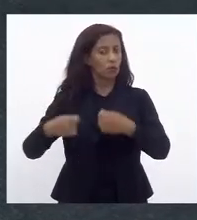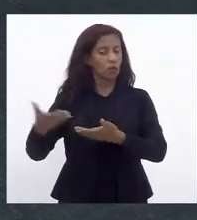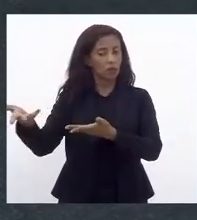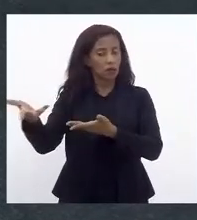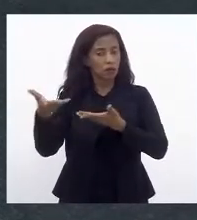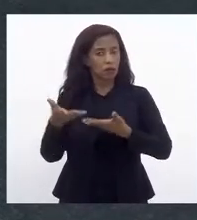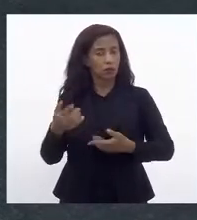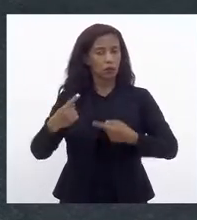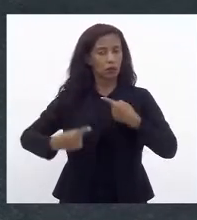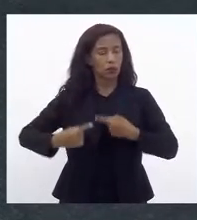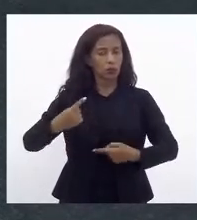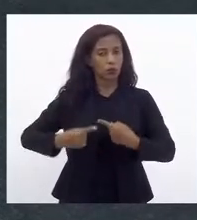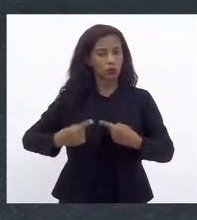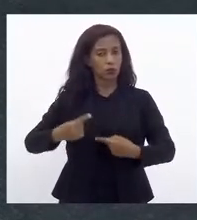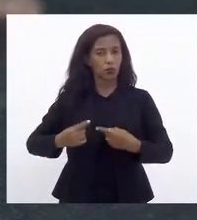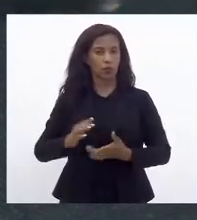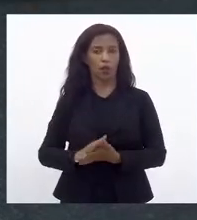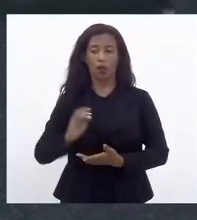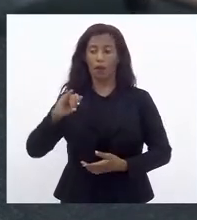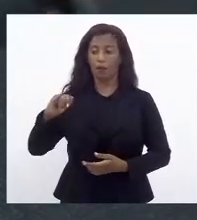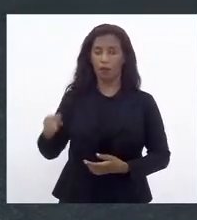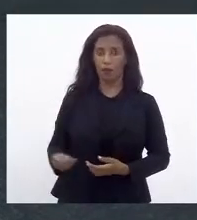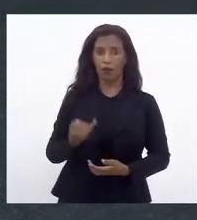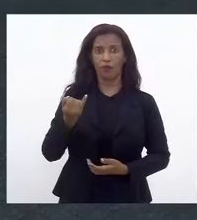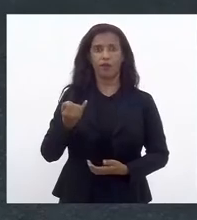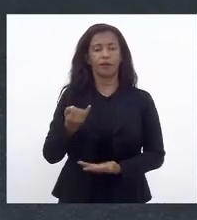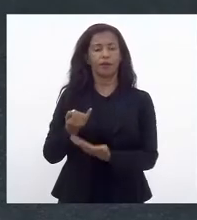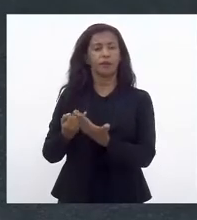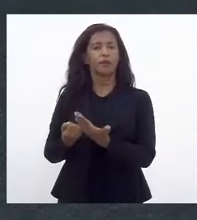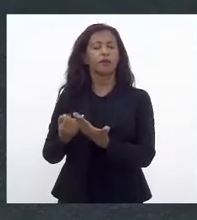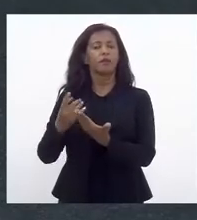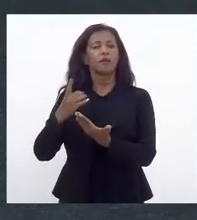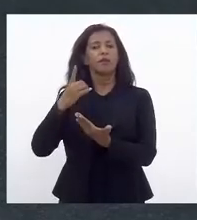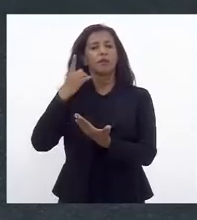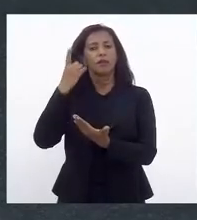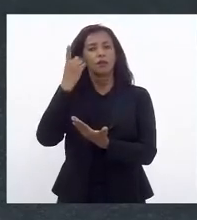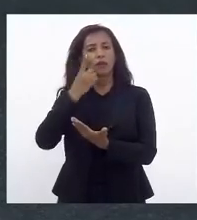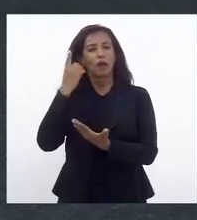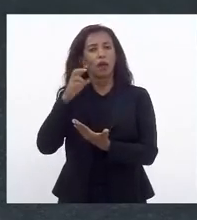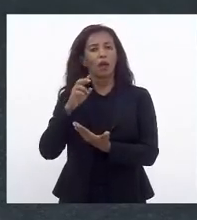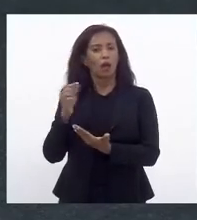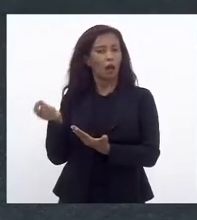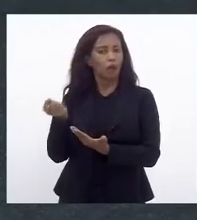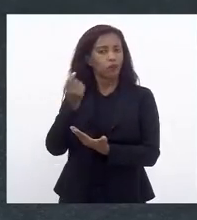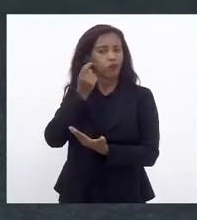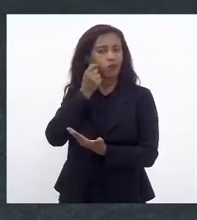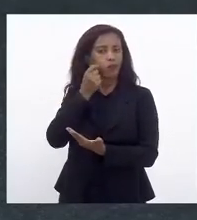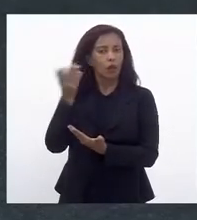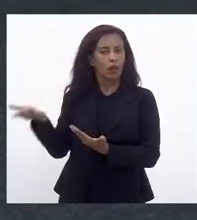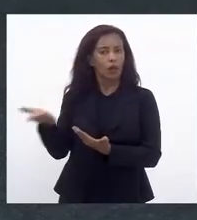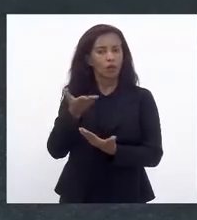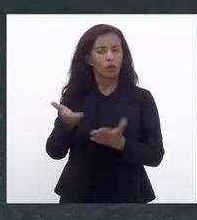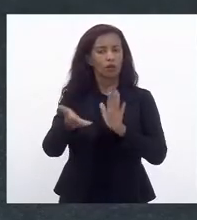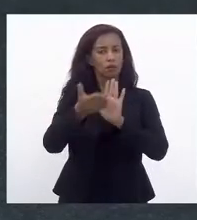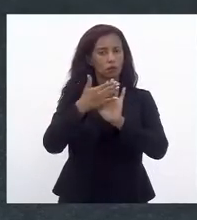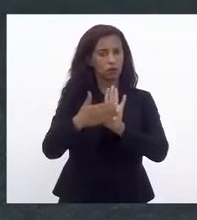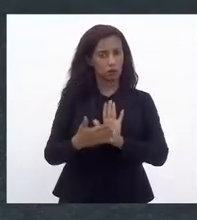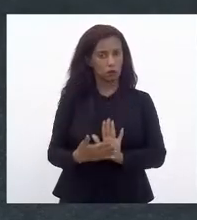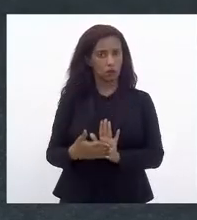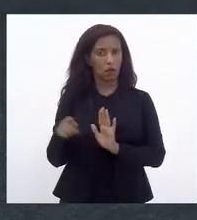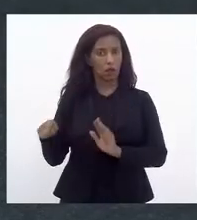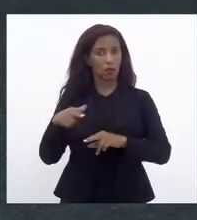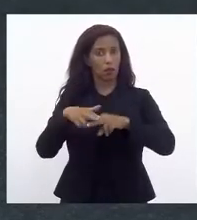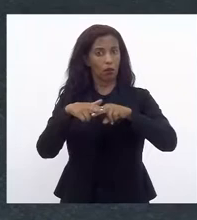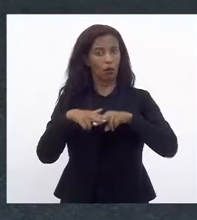trazer para o debate, aproveitando que o deputado Giovanni Ratinho trouxe para a pauta esses